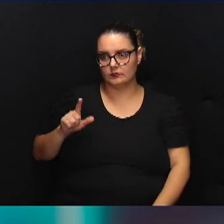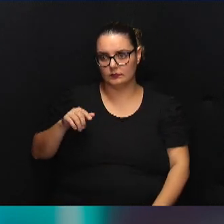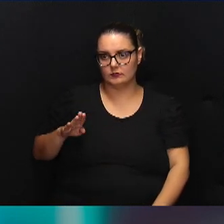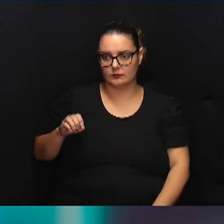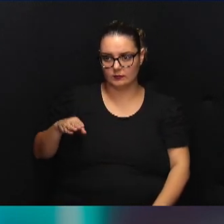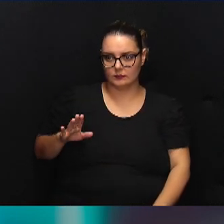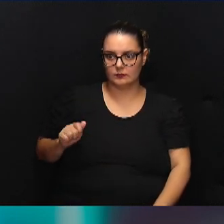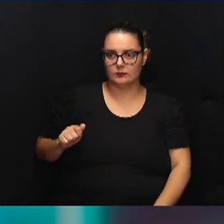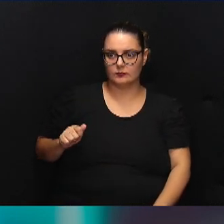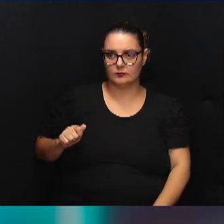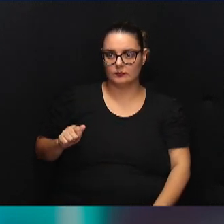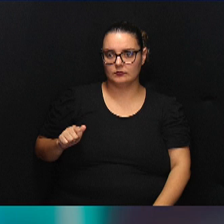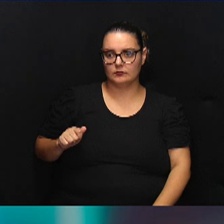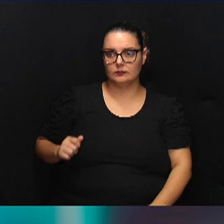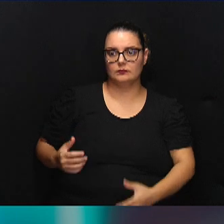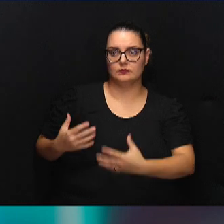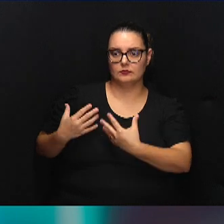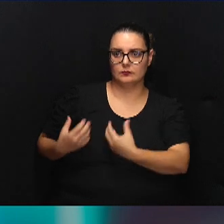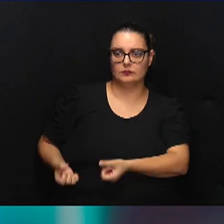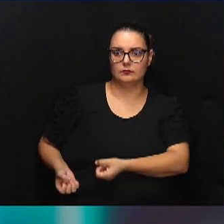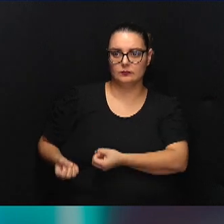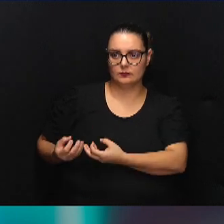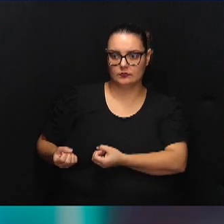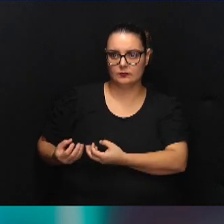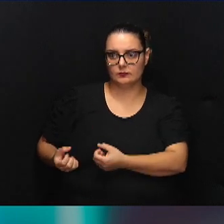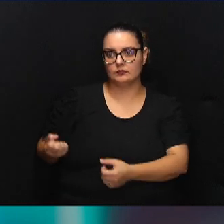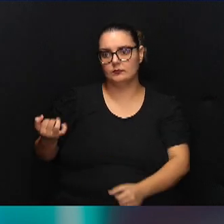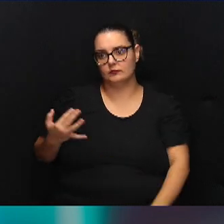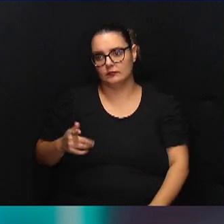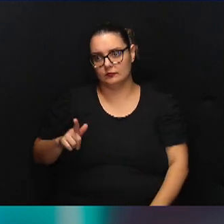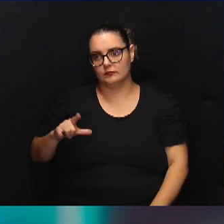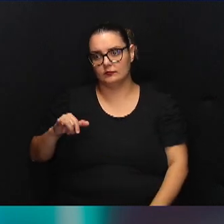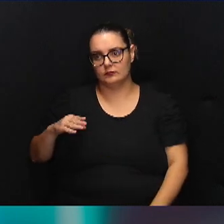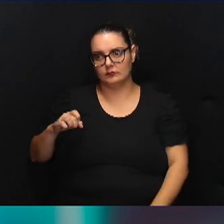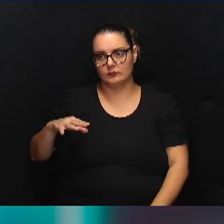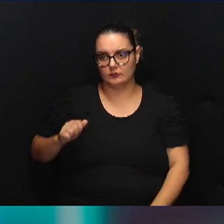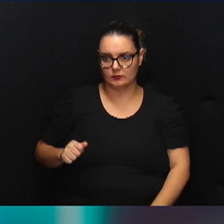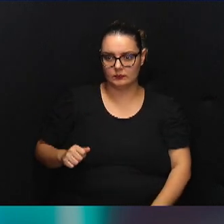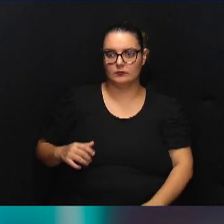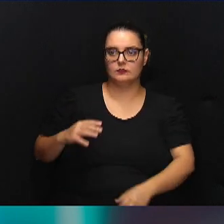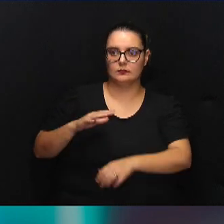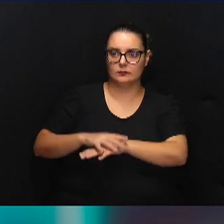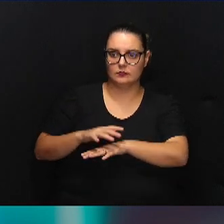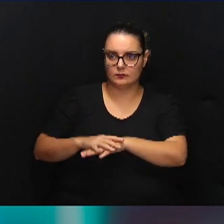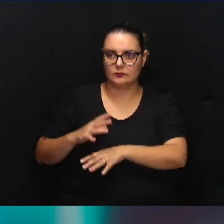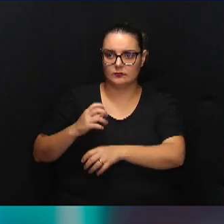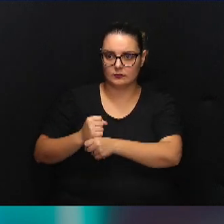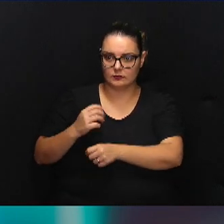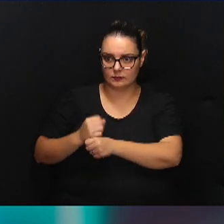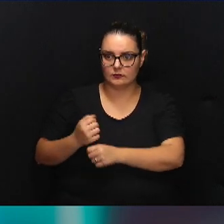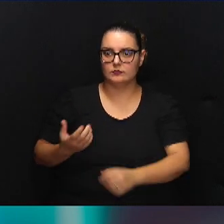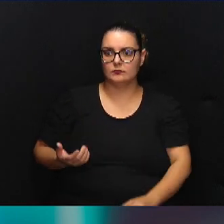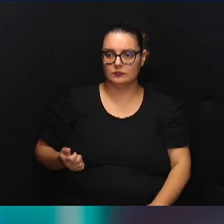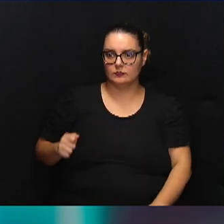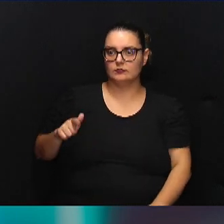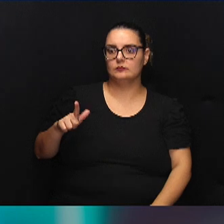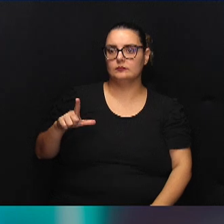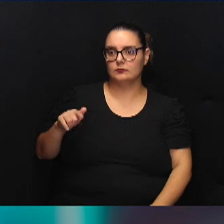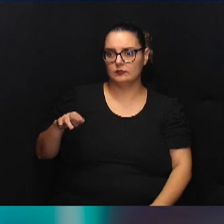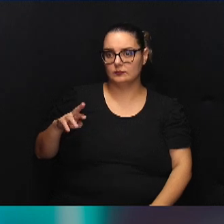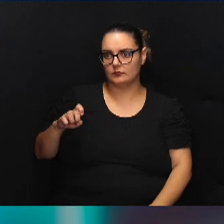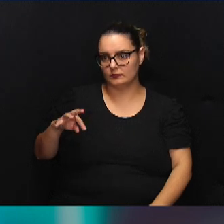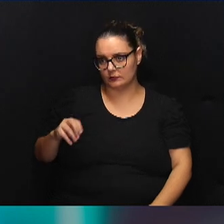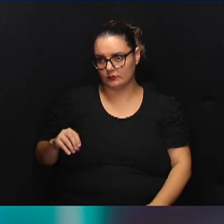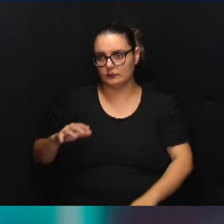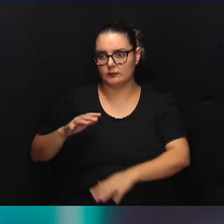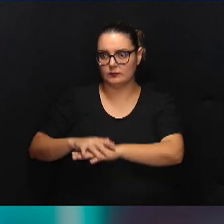insulina recebendo a informação do quanto está a glicemia, calculando através de um algoritmo matemático